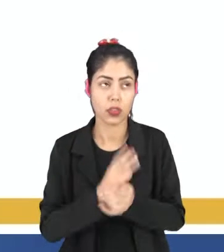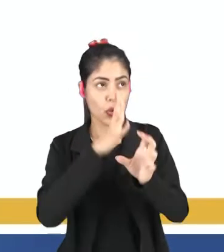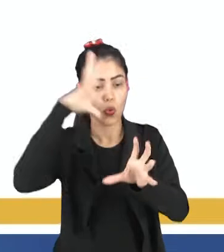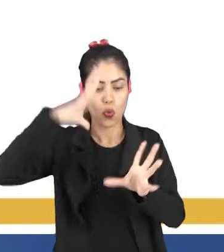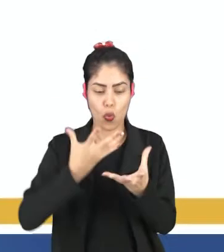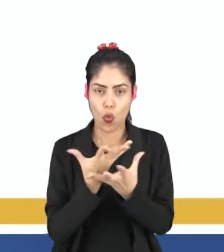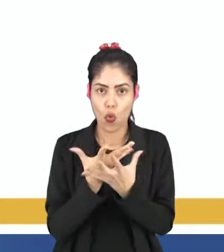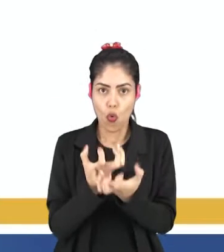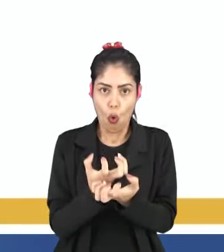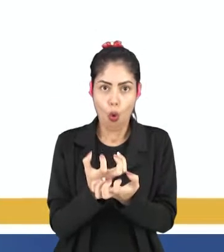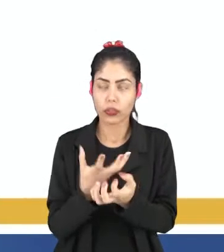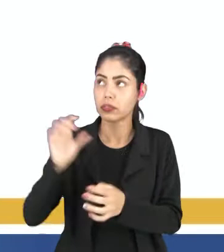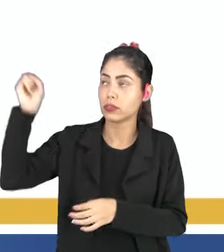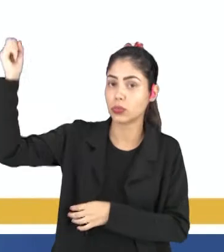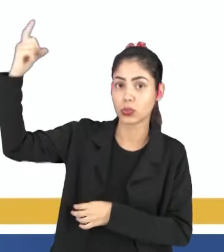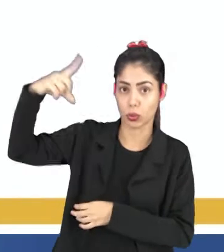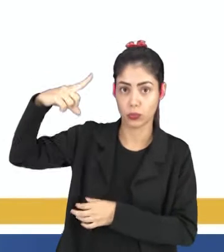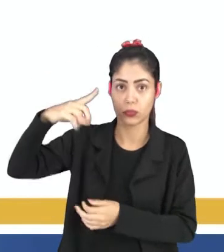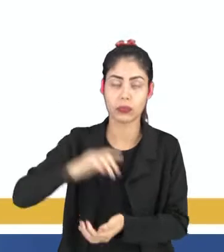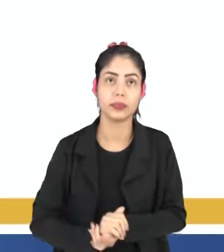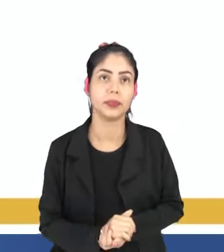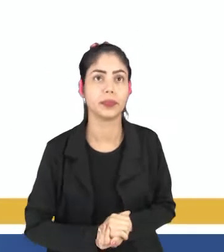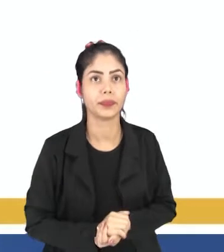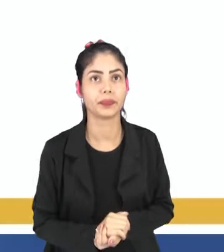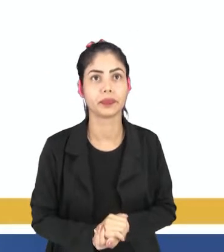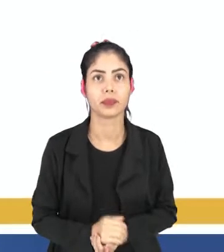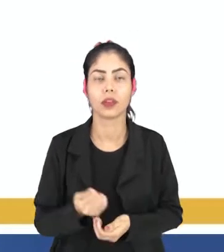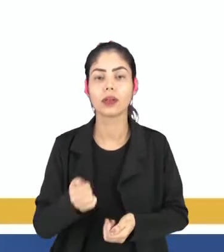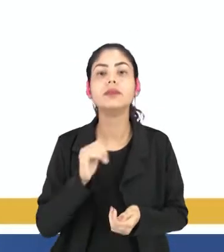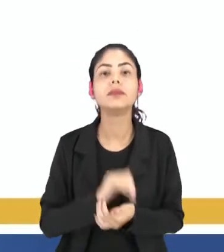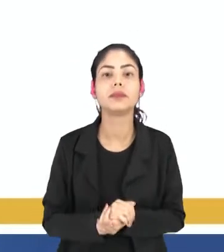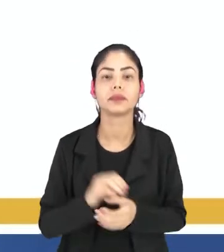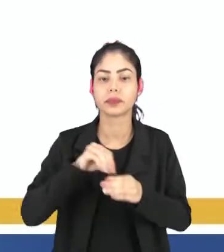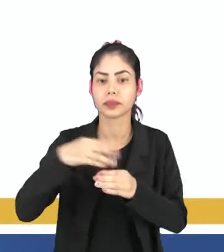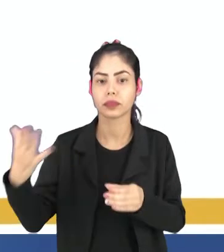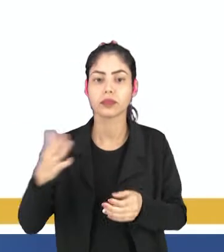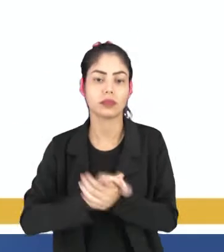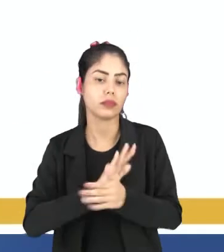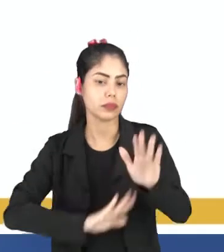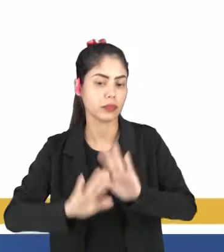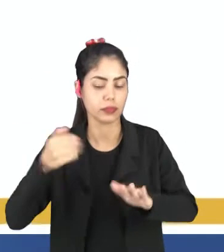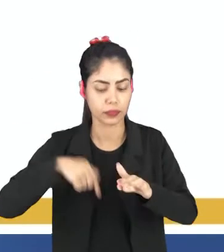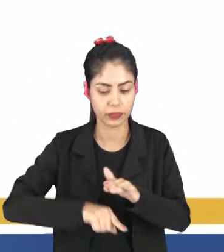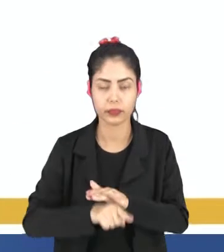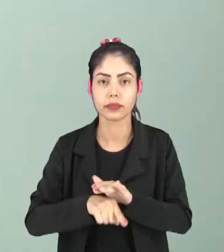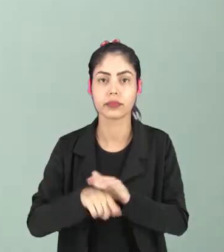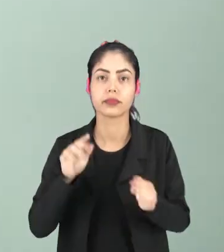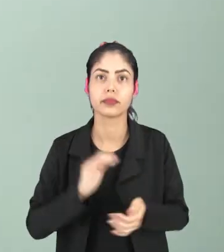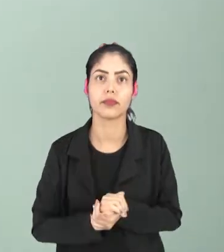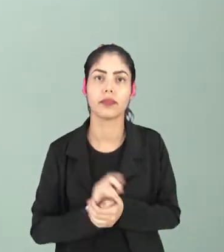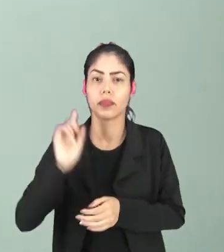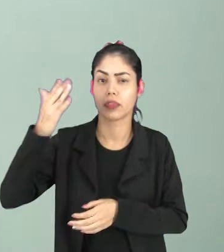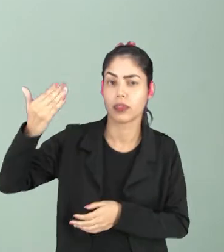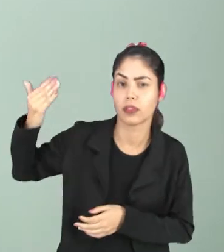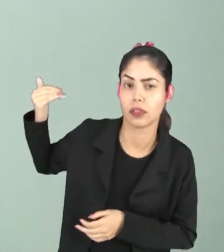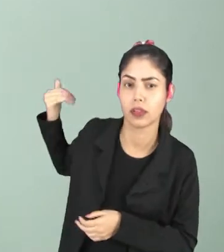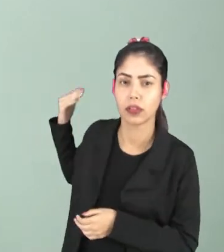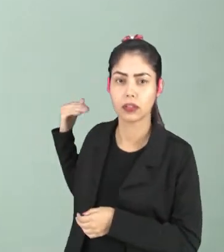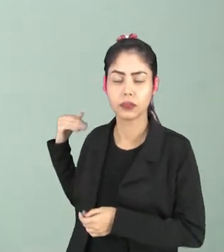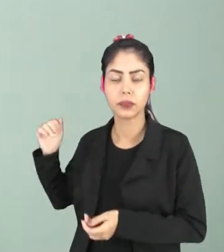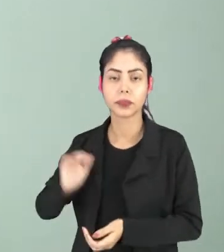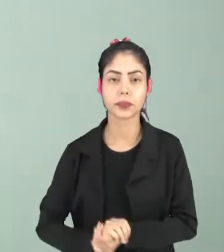sol. A secagem rápida da camada externa possibilita a conservação da parte interna. Então, lá nos primórdios